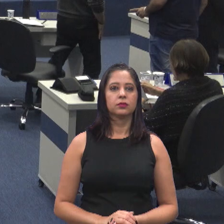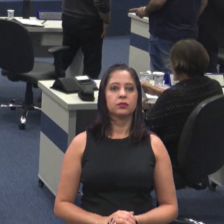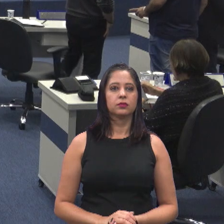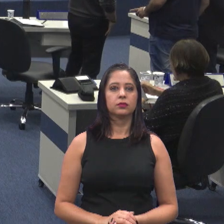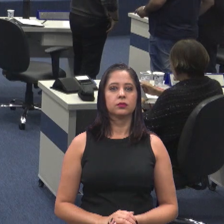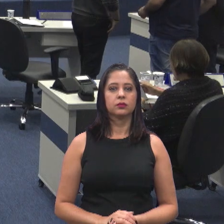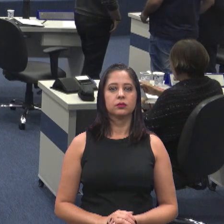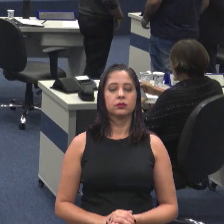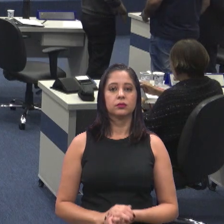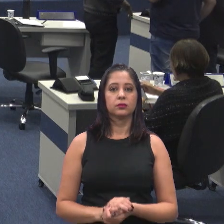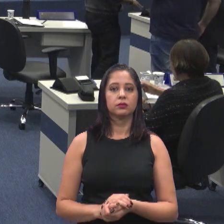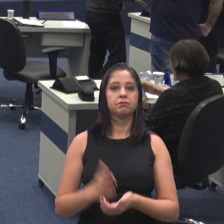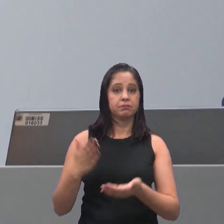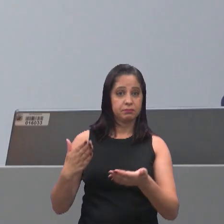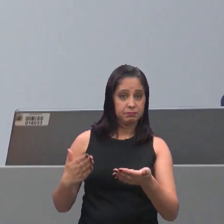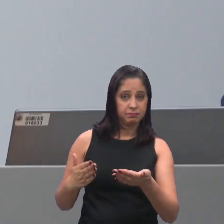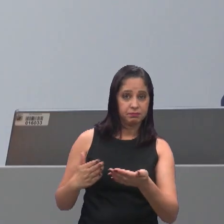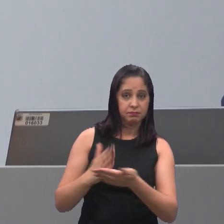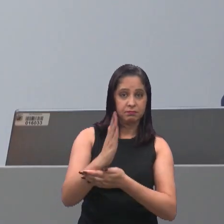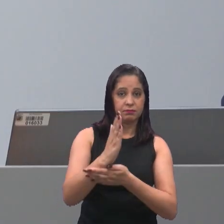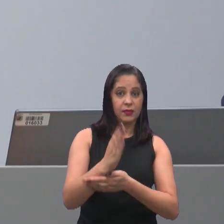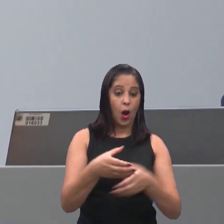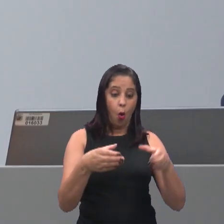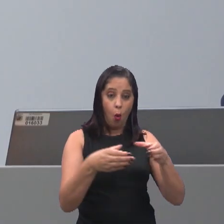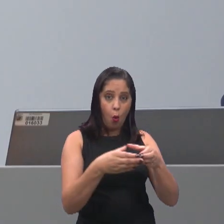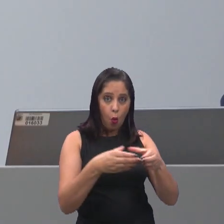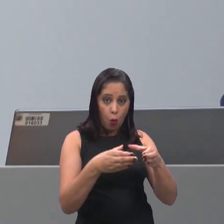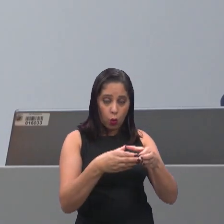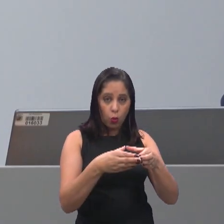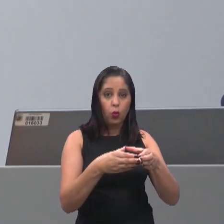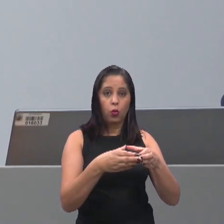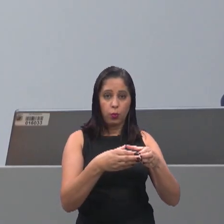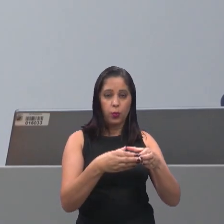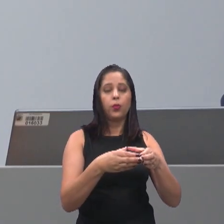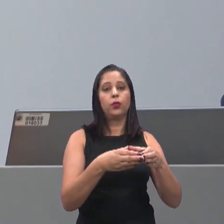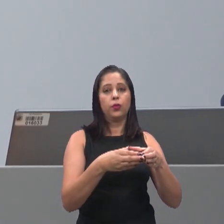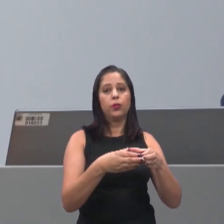Com nenhum voto contrário, a nova composição da Frente Parlamentar